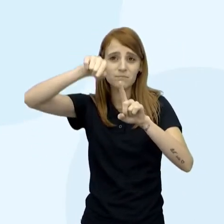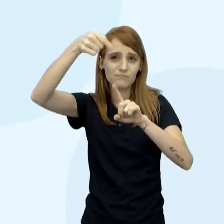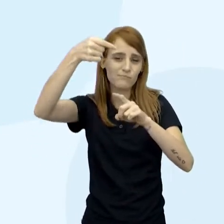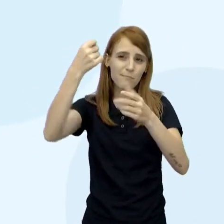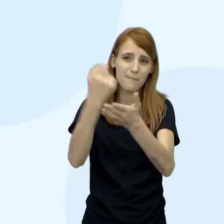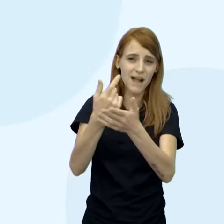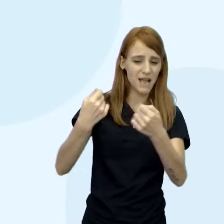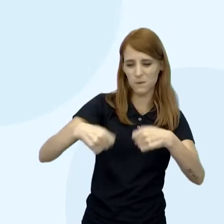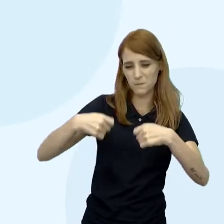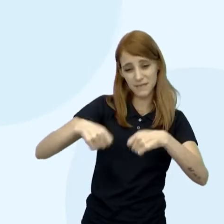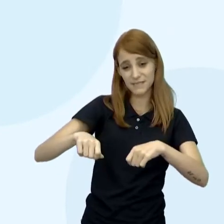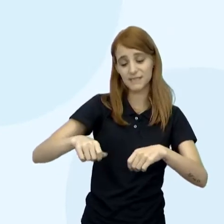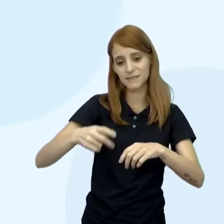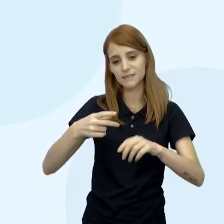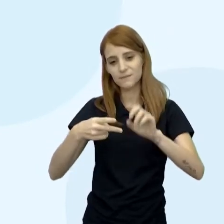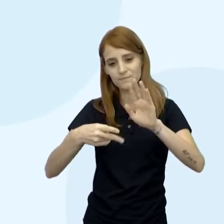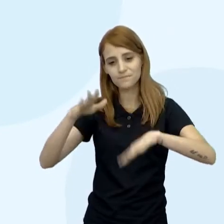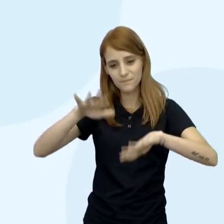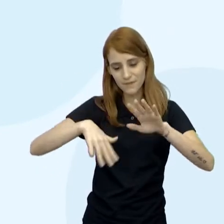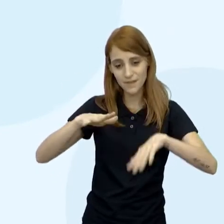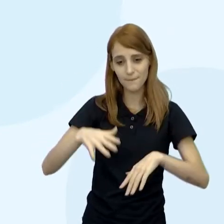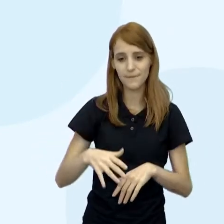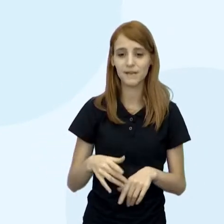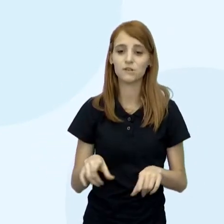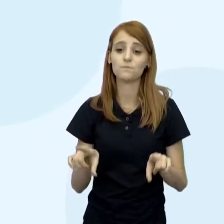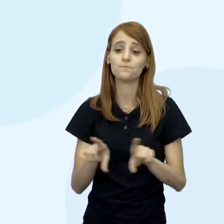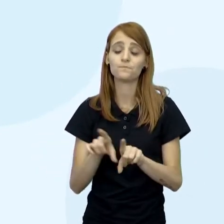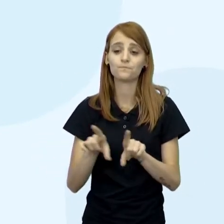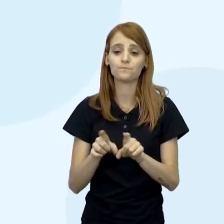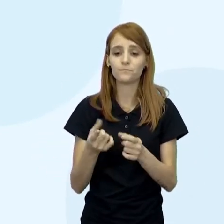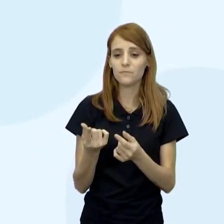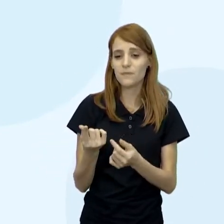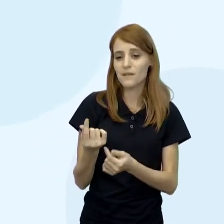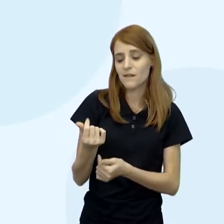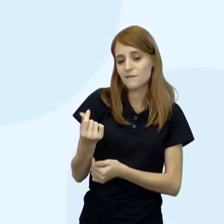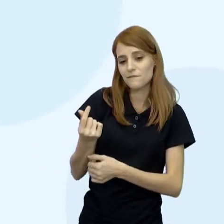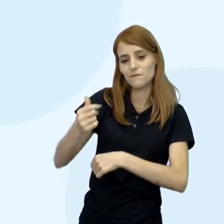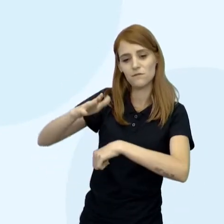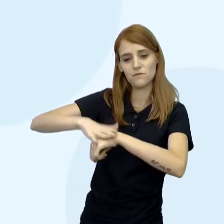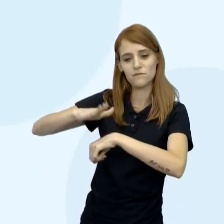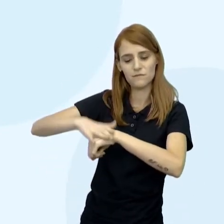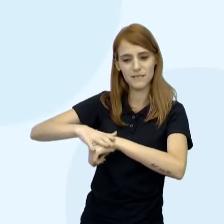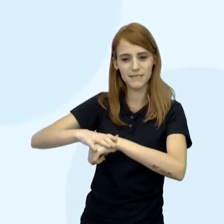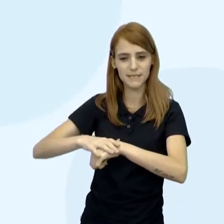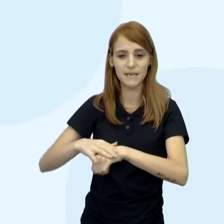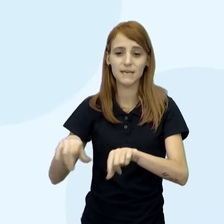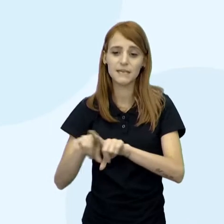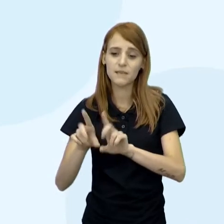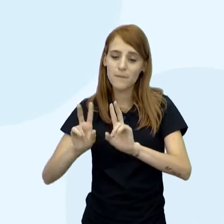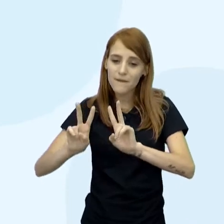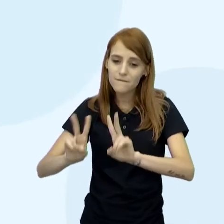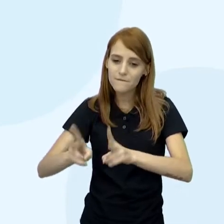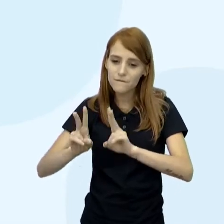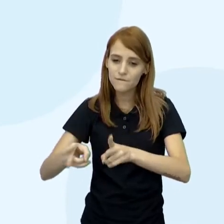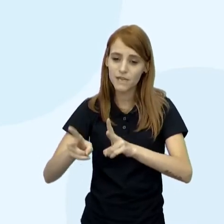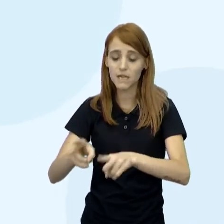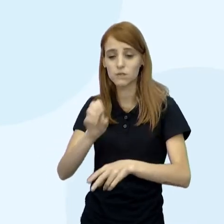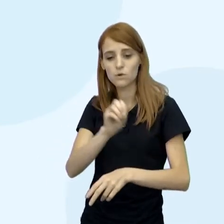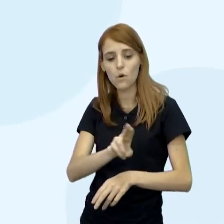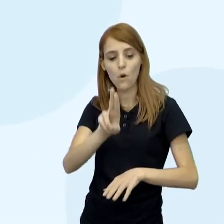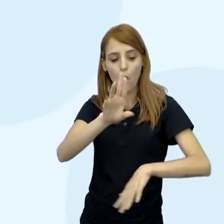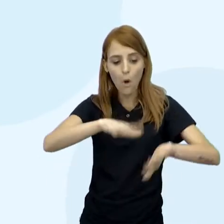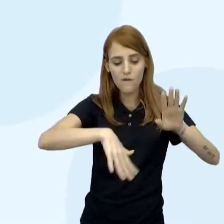E a gente vai falar mais disso. E os valores realizados, claro que eles podem ser também fixos ou variáveis, as mesmas